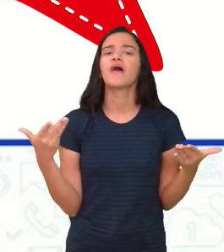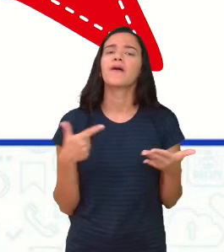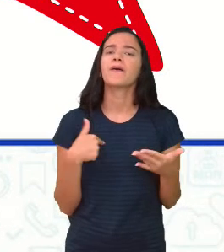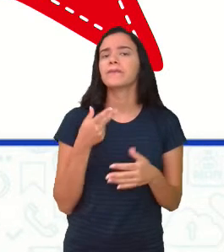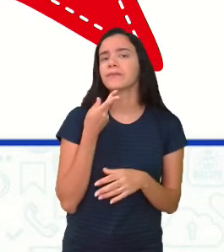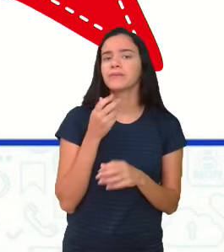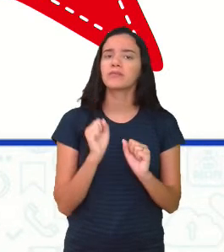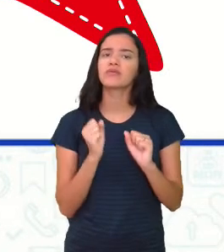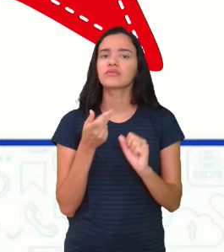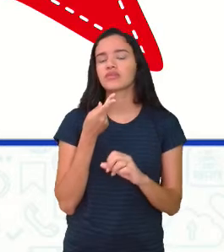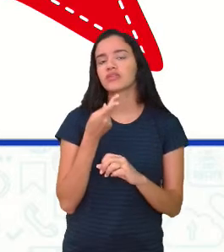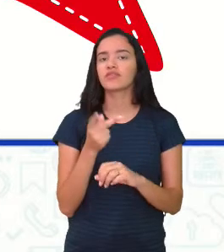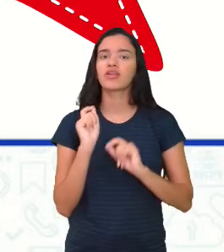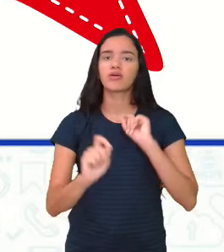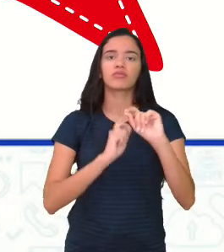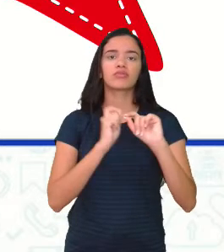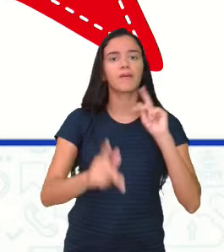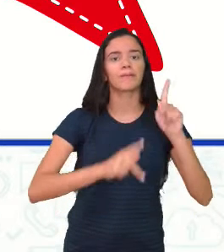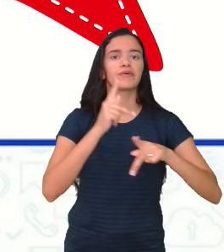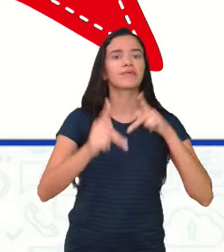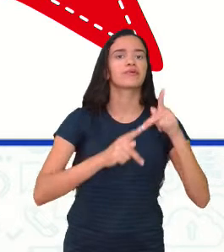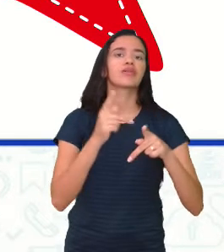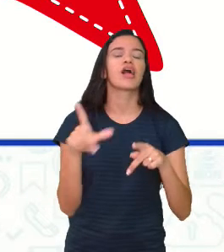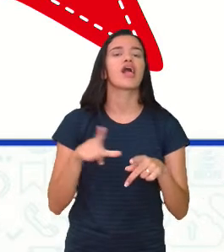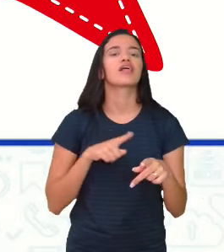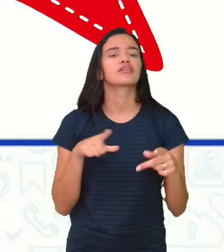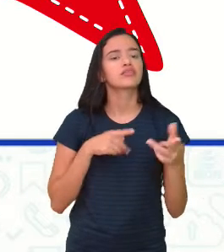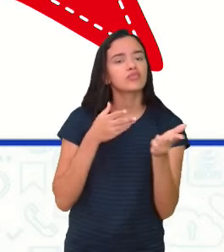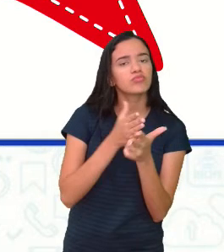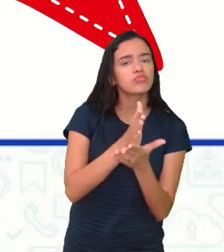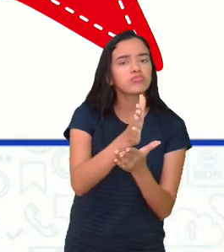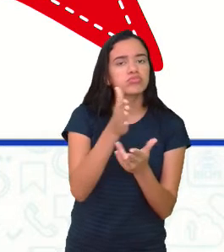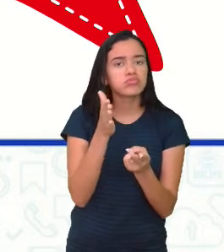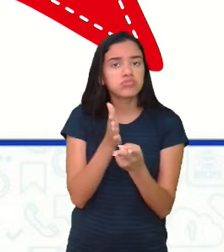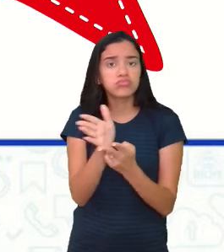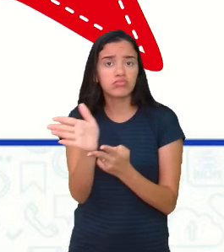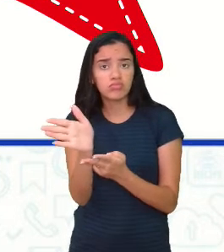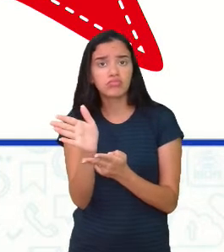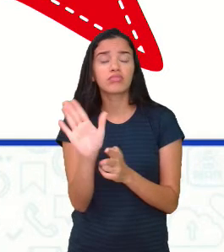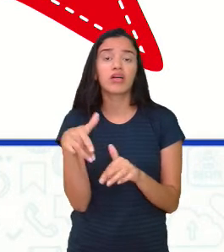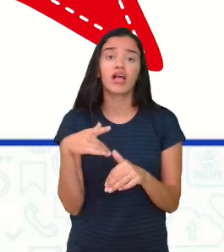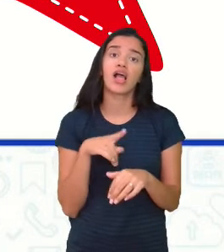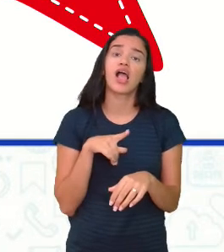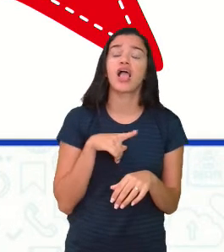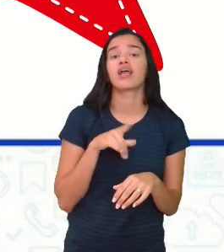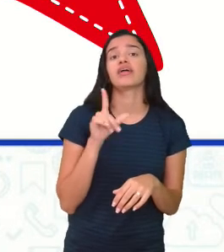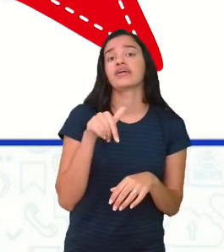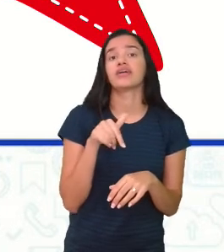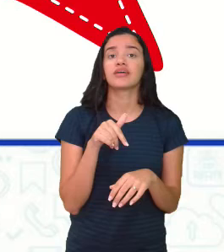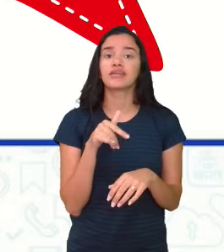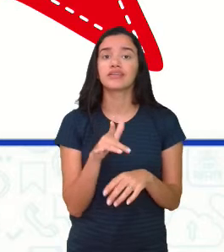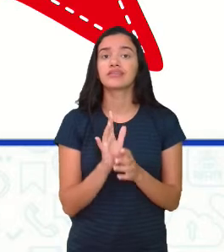poderia dizer que a música popular, ela tem duas vertentes. Ela é a música tradicional,